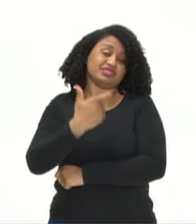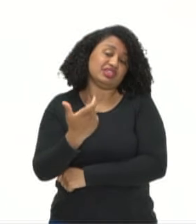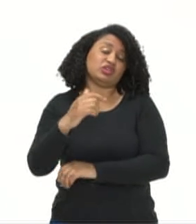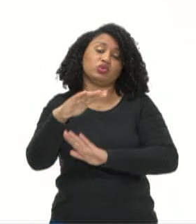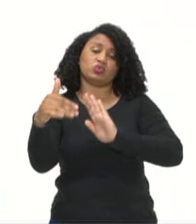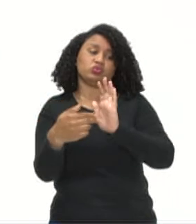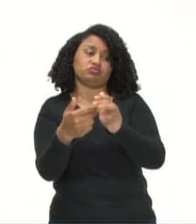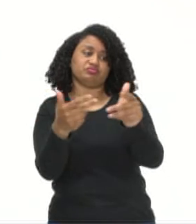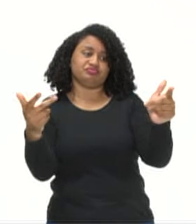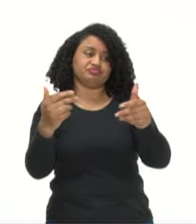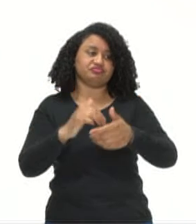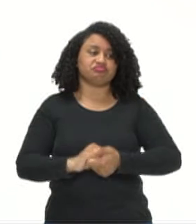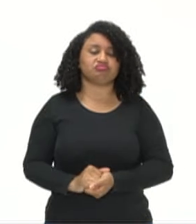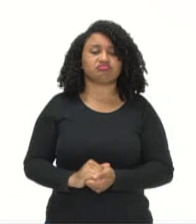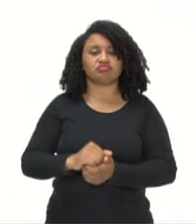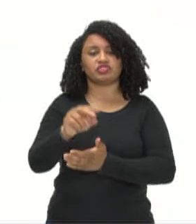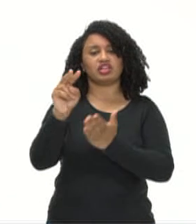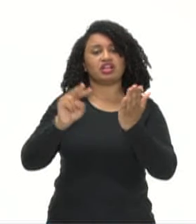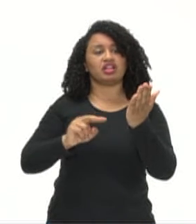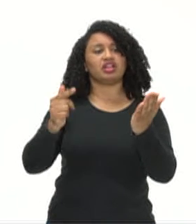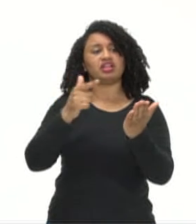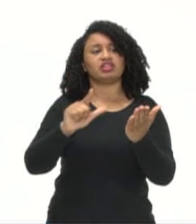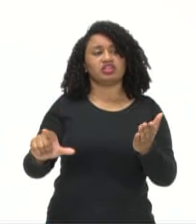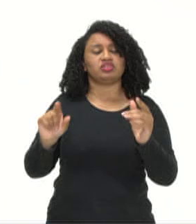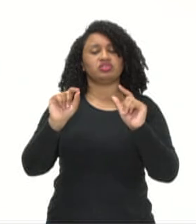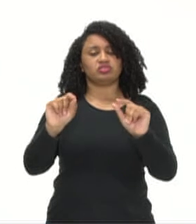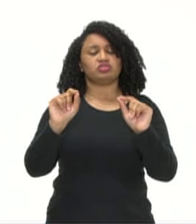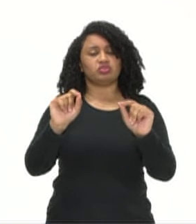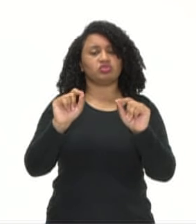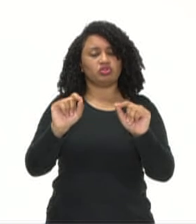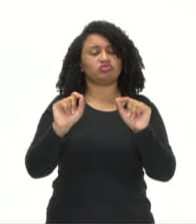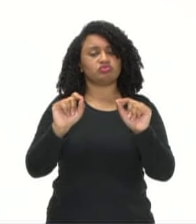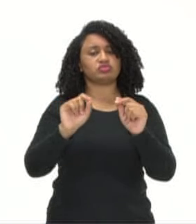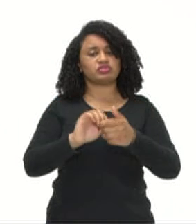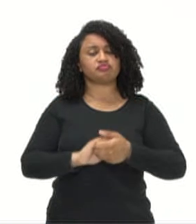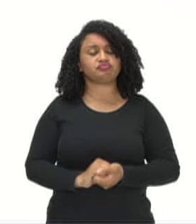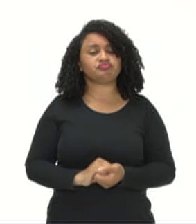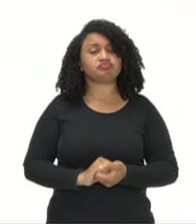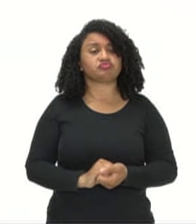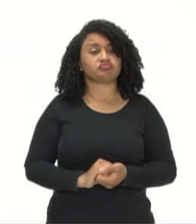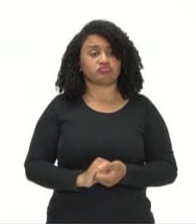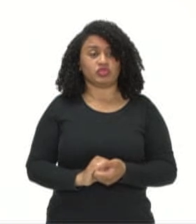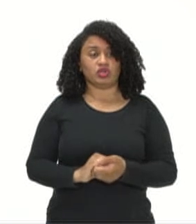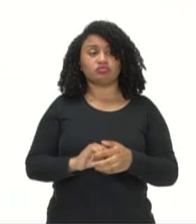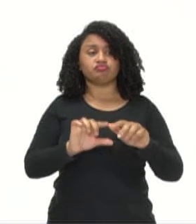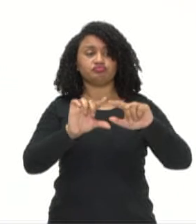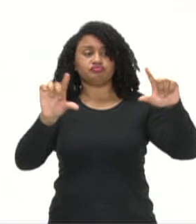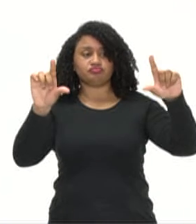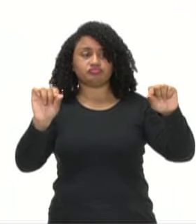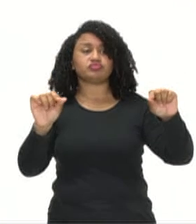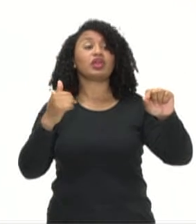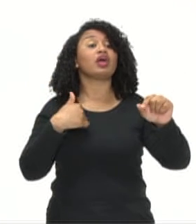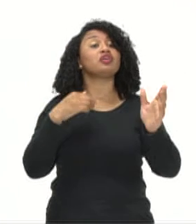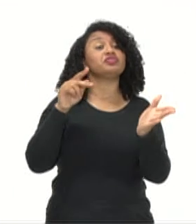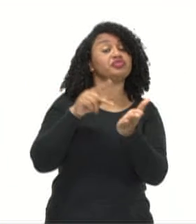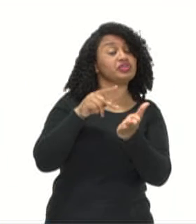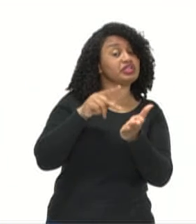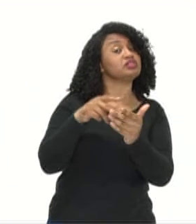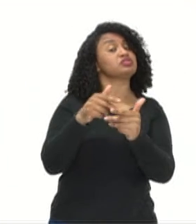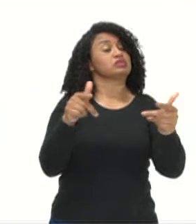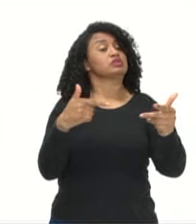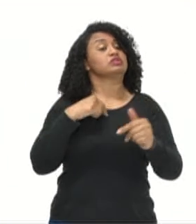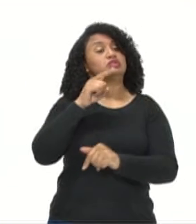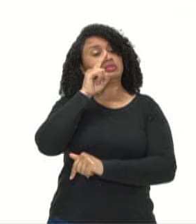Releia o trecho inicial do conto Uns Braços, de Machado de Assis. Olha o trecho. Verdade é que seria algo